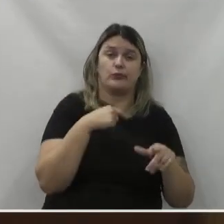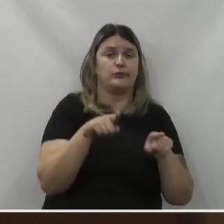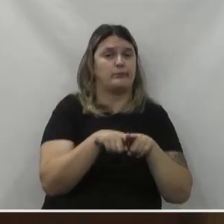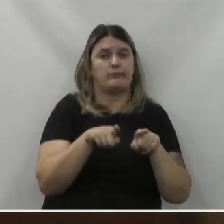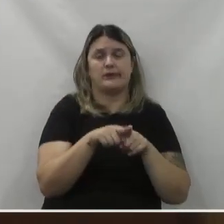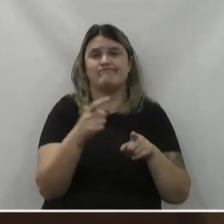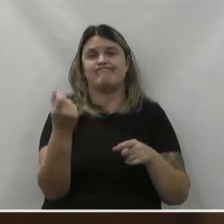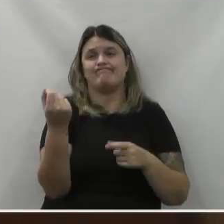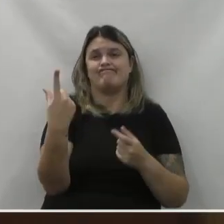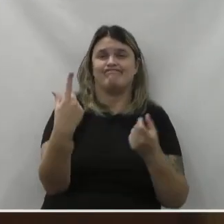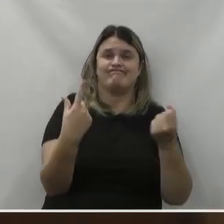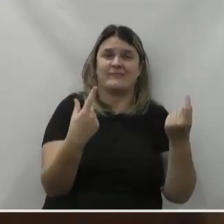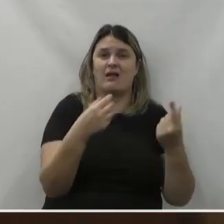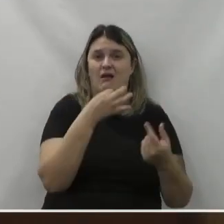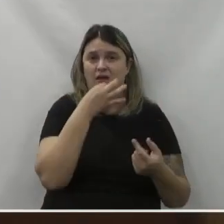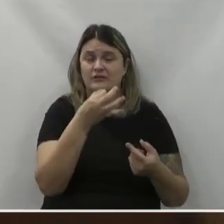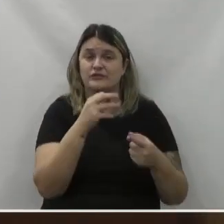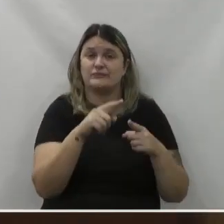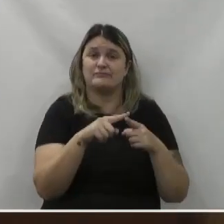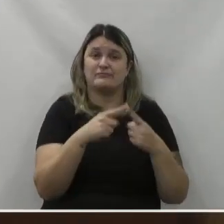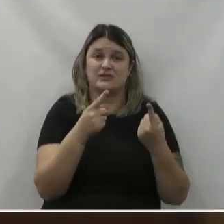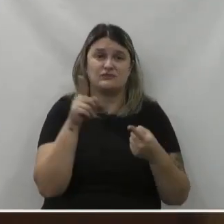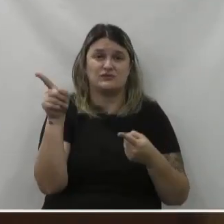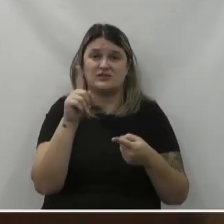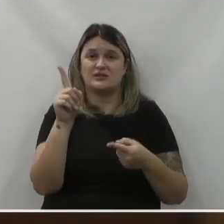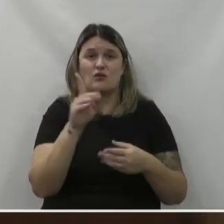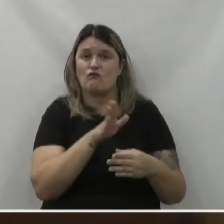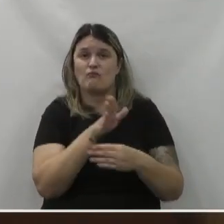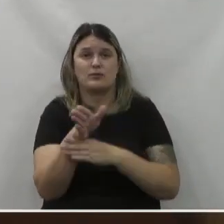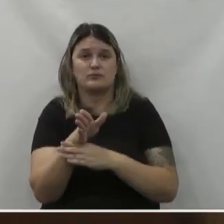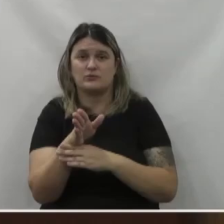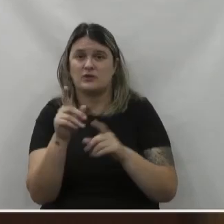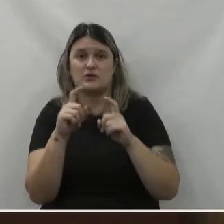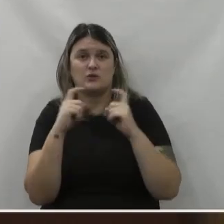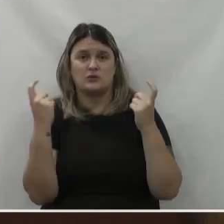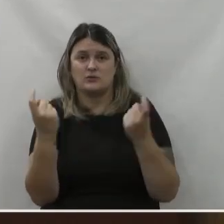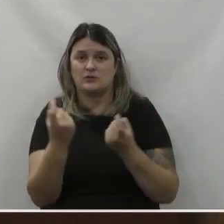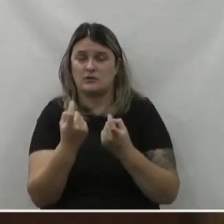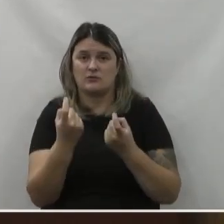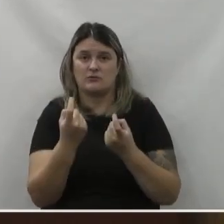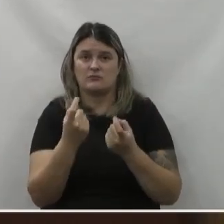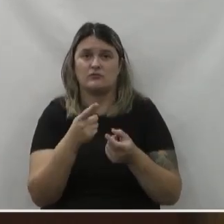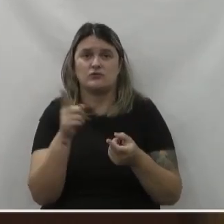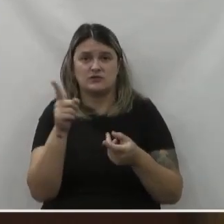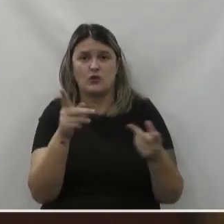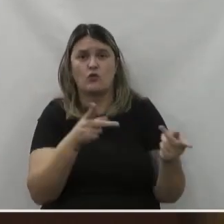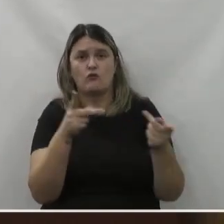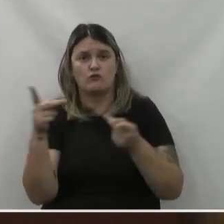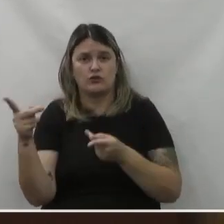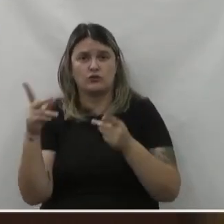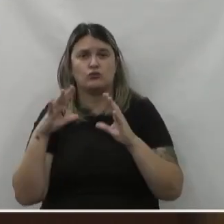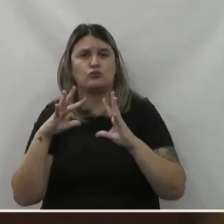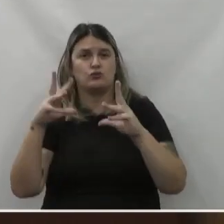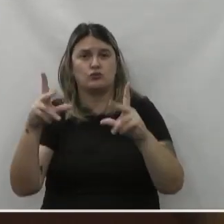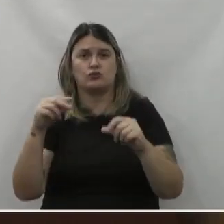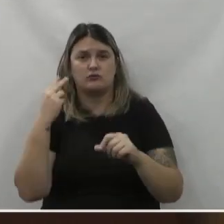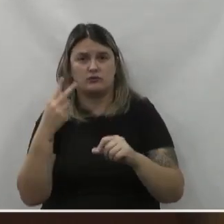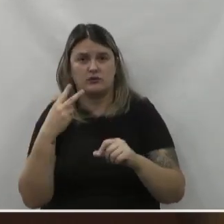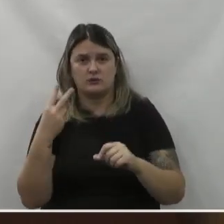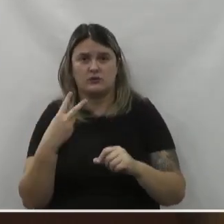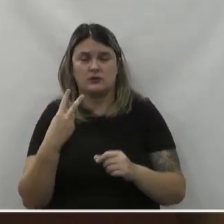vereadora, mas infelizmente a senhora não participou da reunião que teve. Foi convidado todos os vereadores,